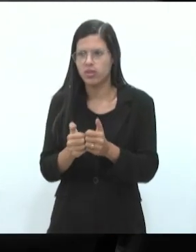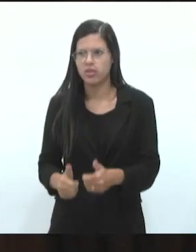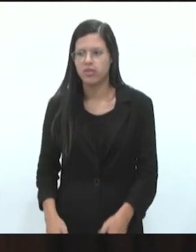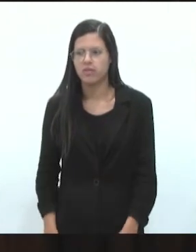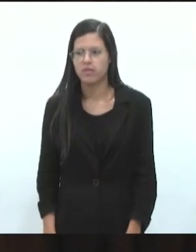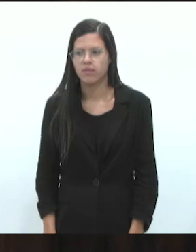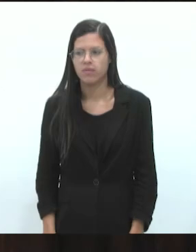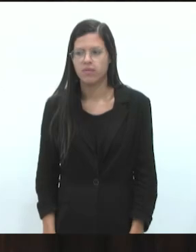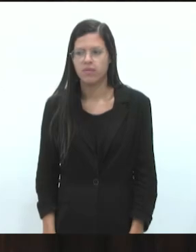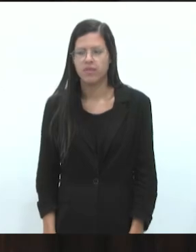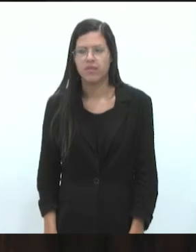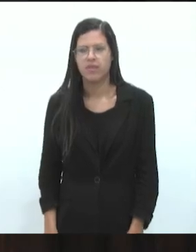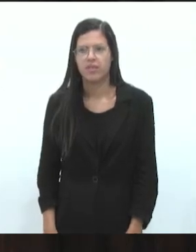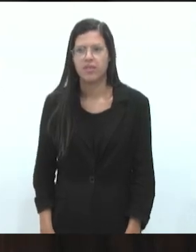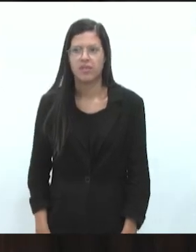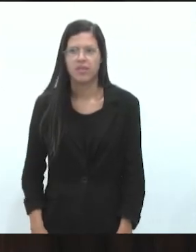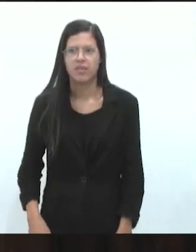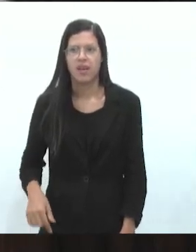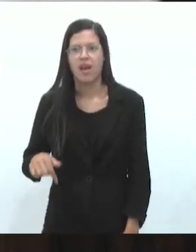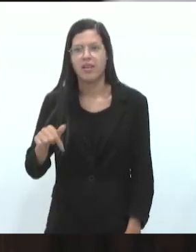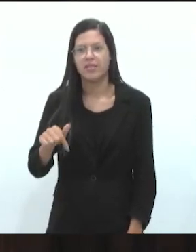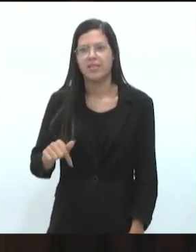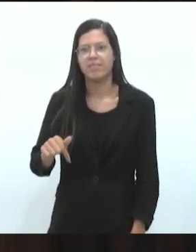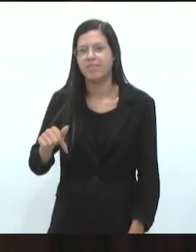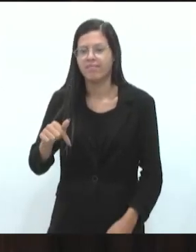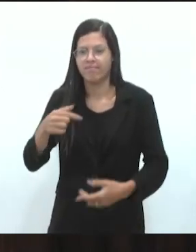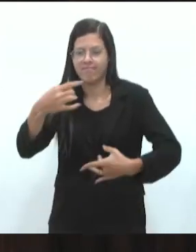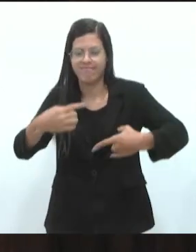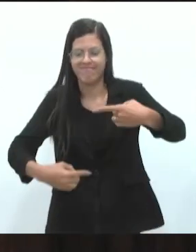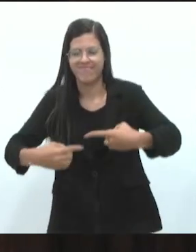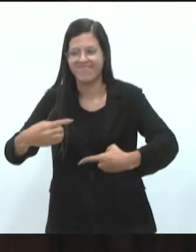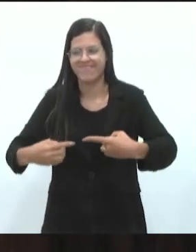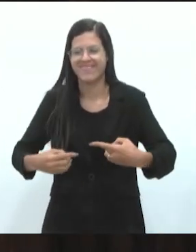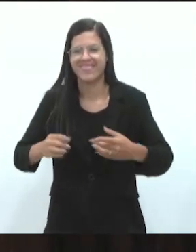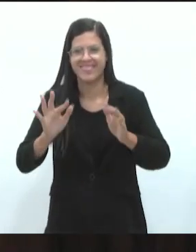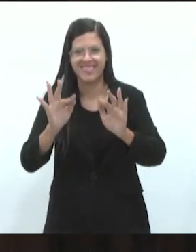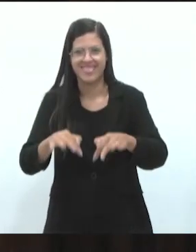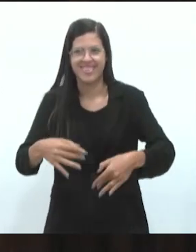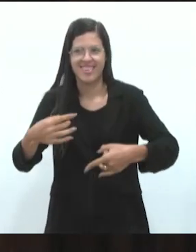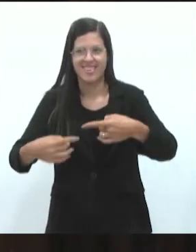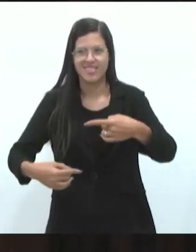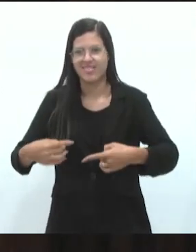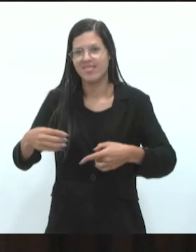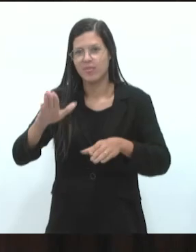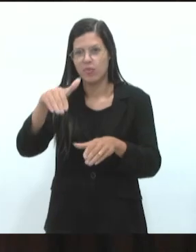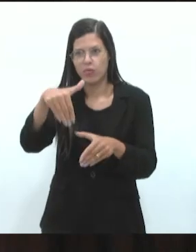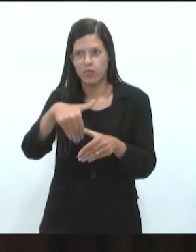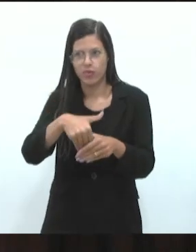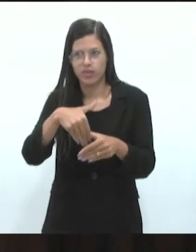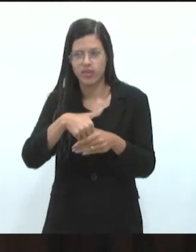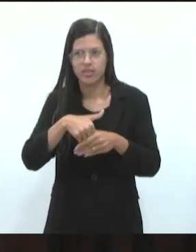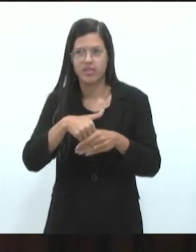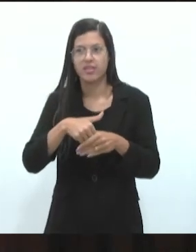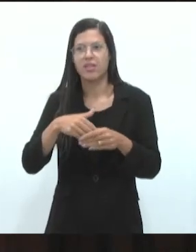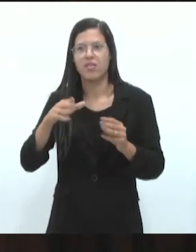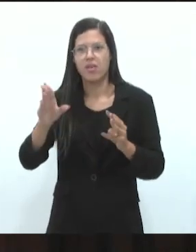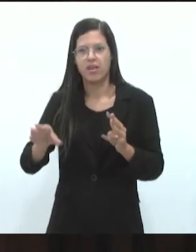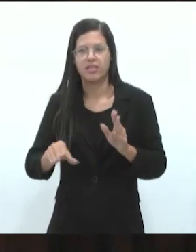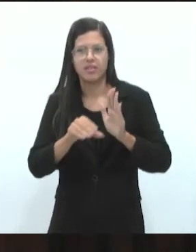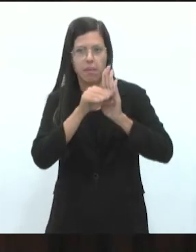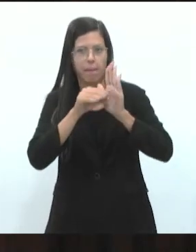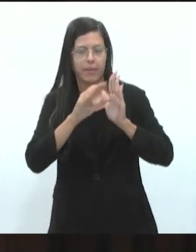Não havendo mais quem queira discutir, encerrada a discussão. Em votação, as emendas